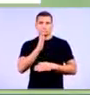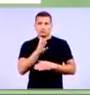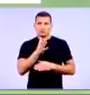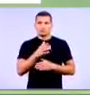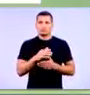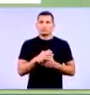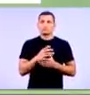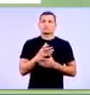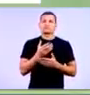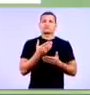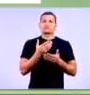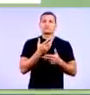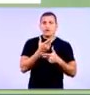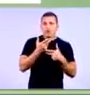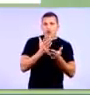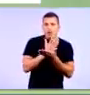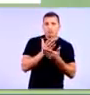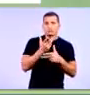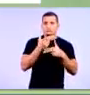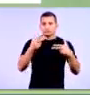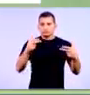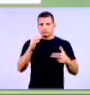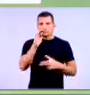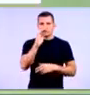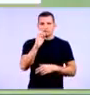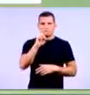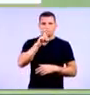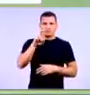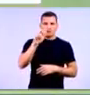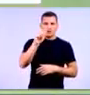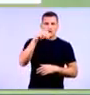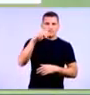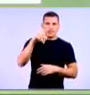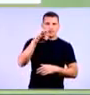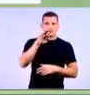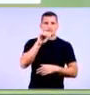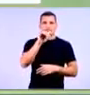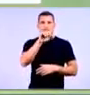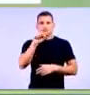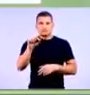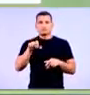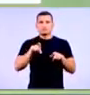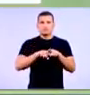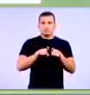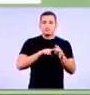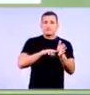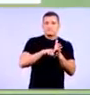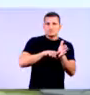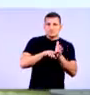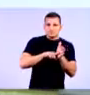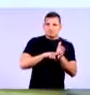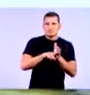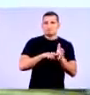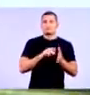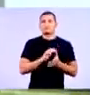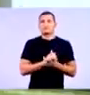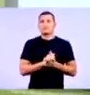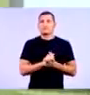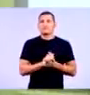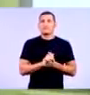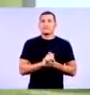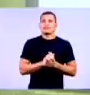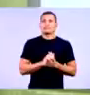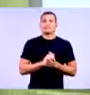ferramentas. E ainda nós veremos a busca e navegação. Esses tópicos são tópicos que estão na nossa ementa, que